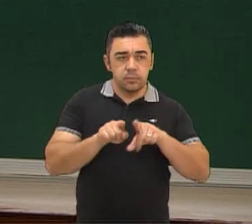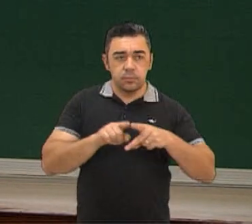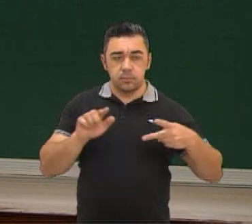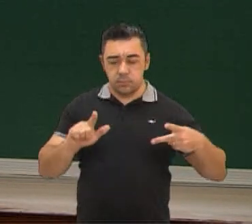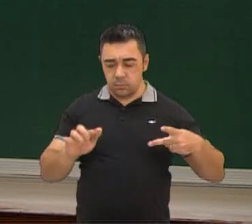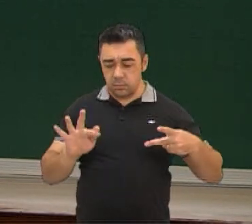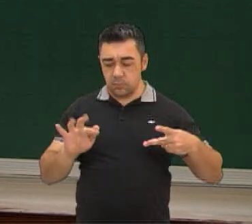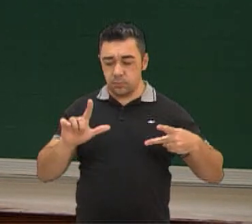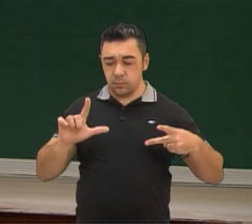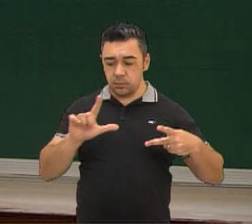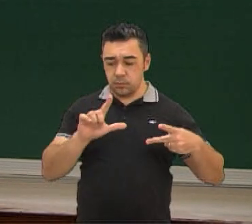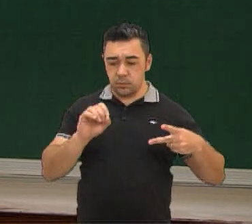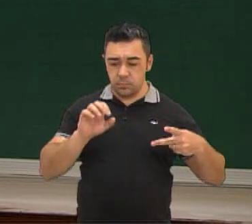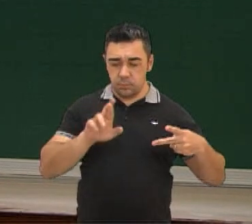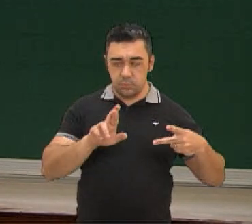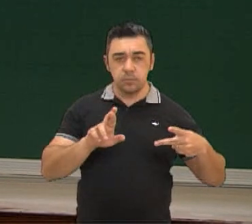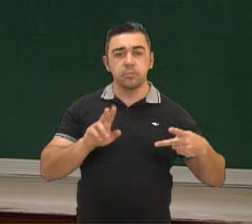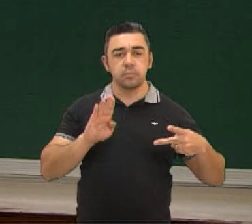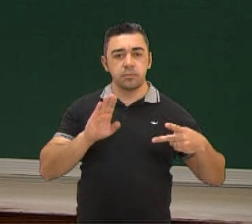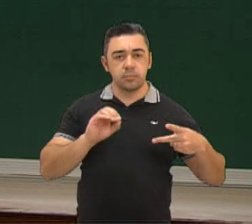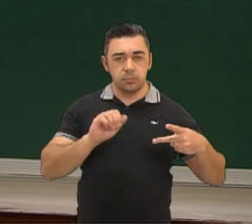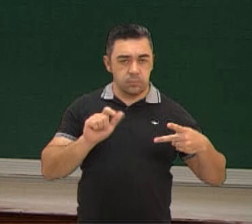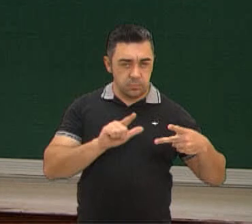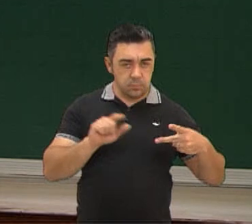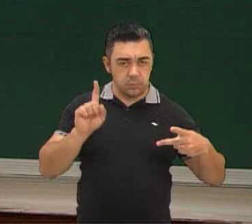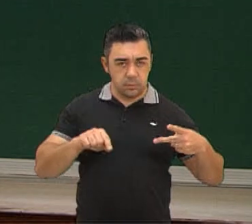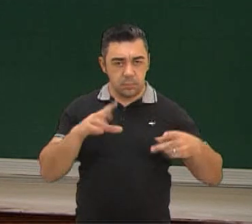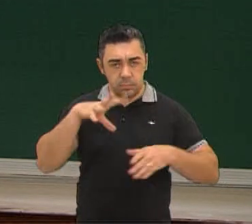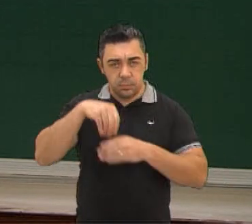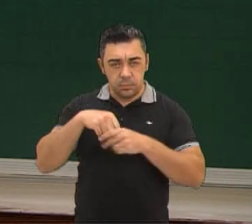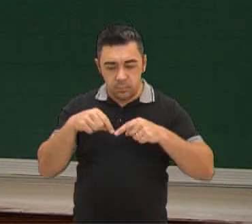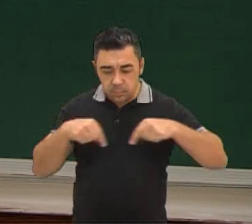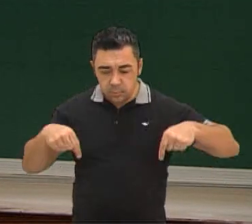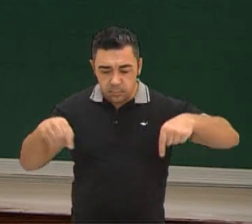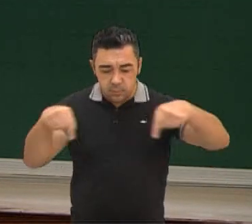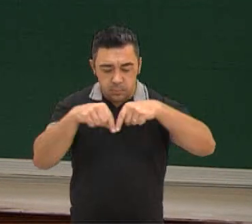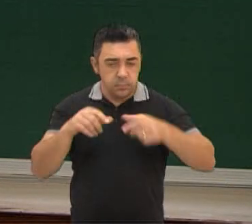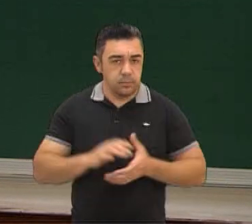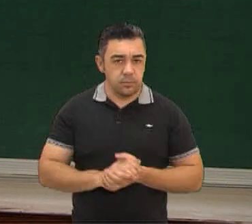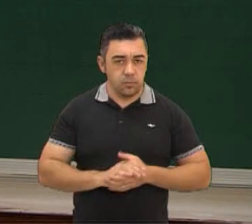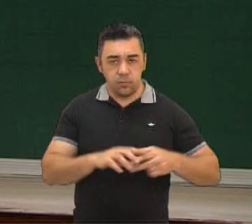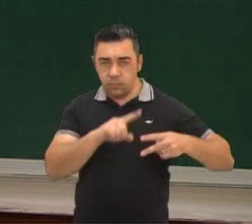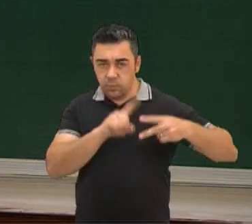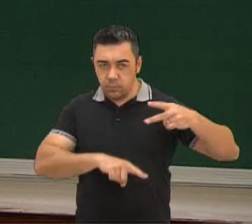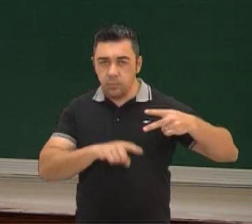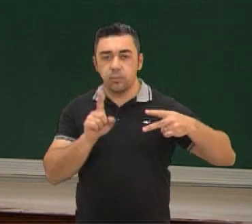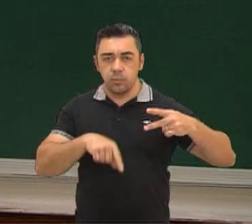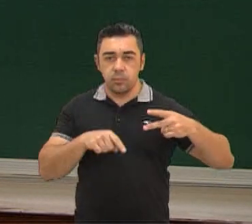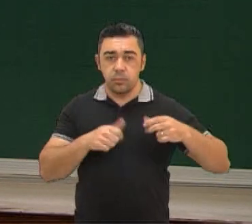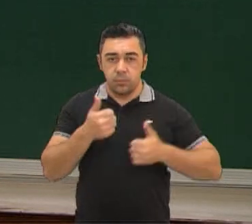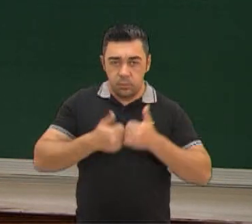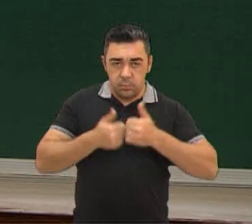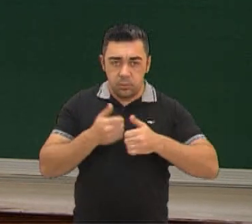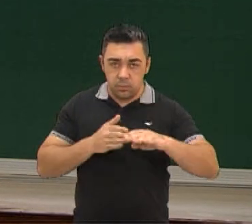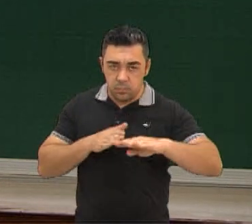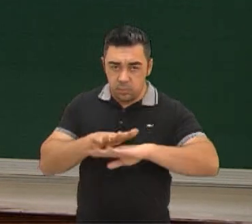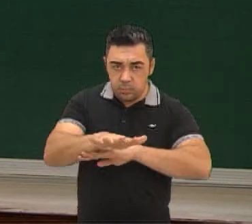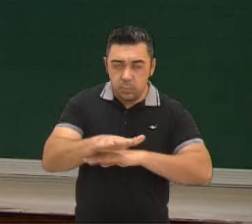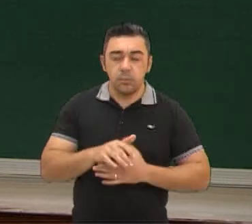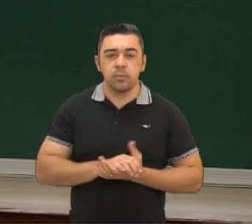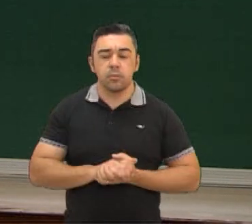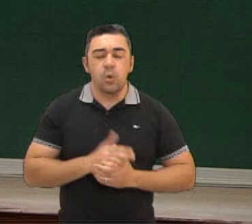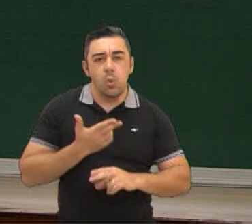do floorball, que é o hóquei de quadra, tá? Nós lembramos que eles são esportes de invasão, fazem uso